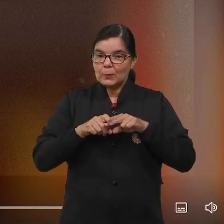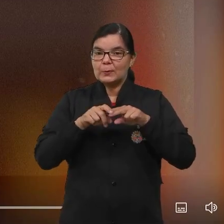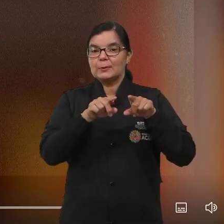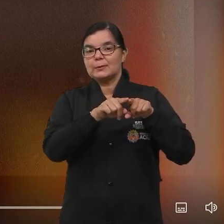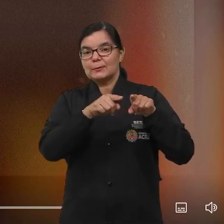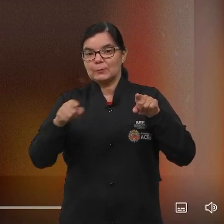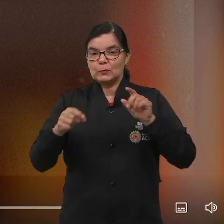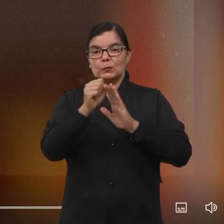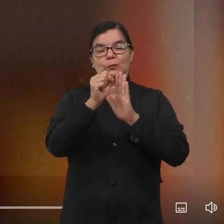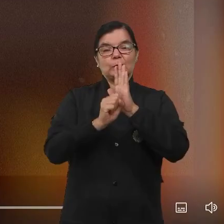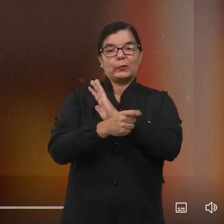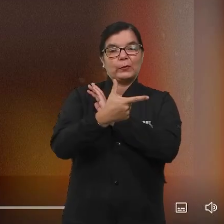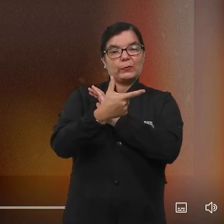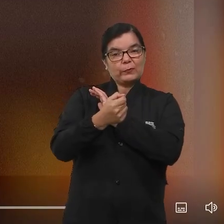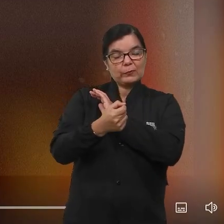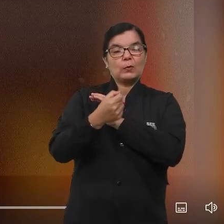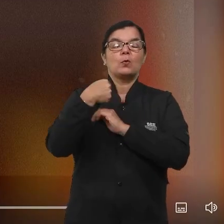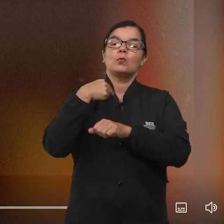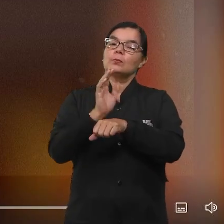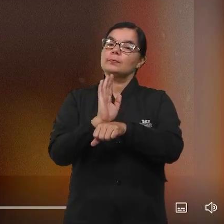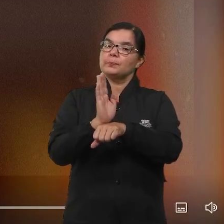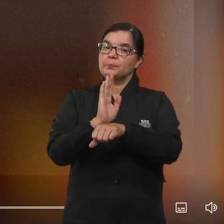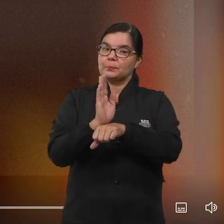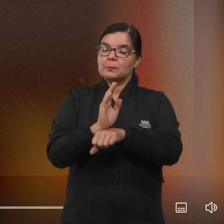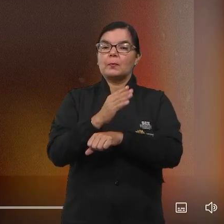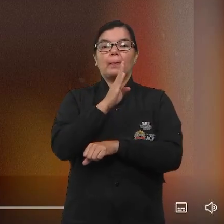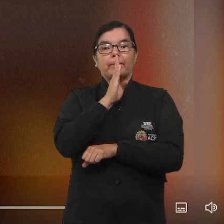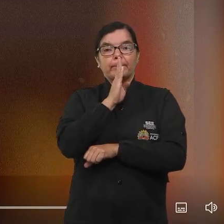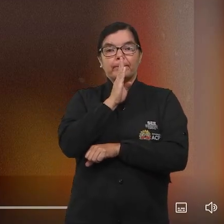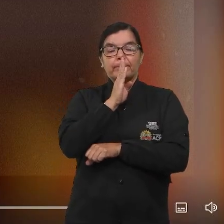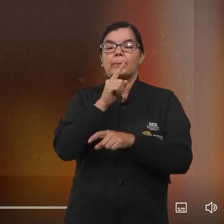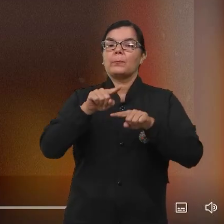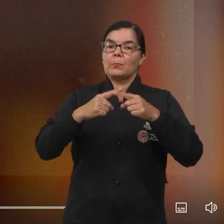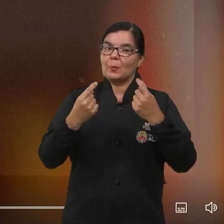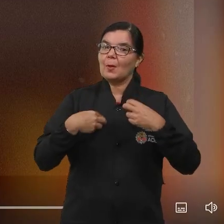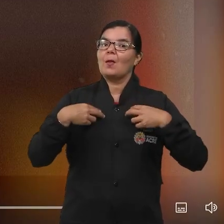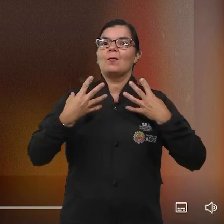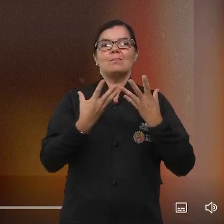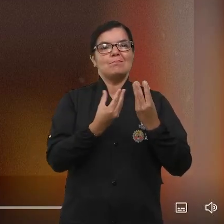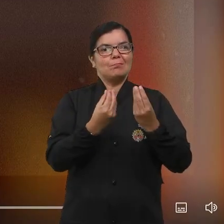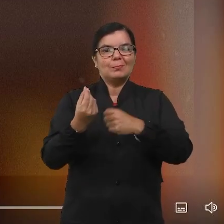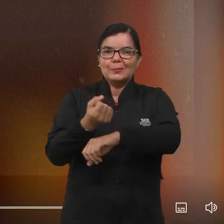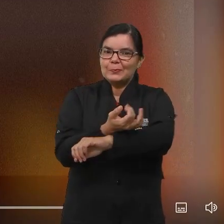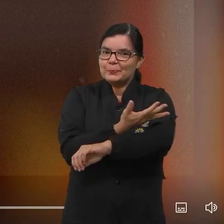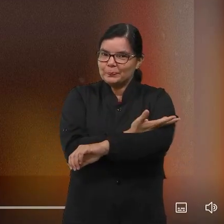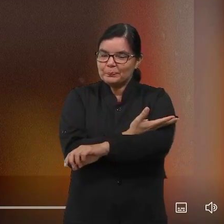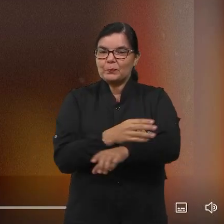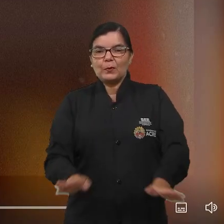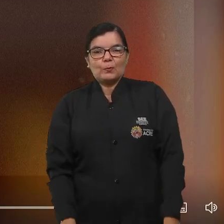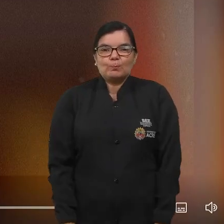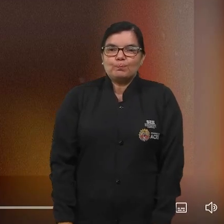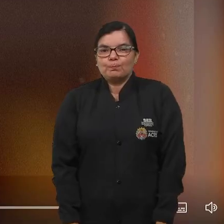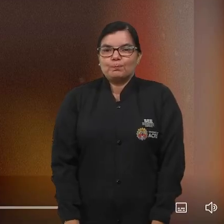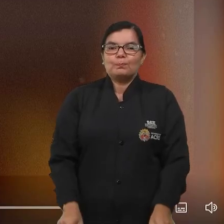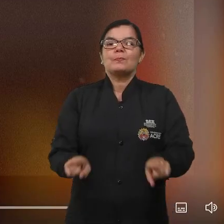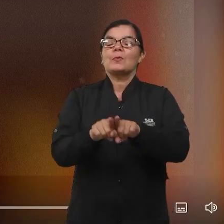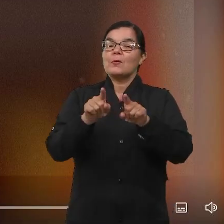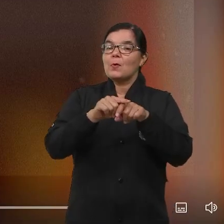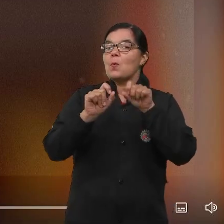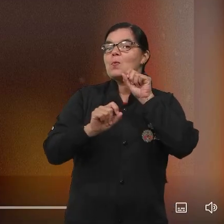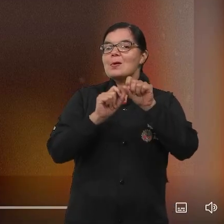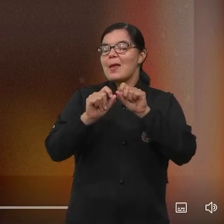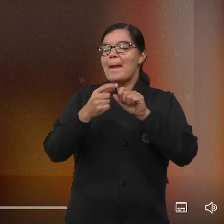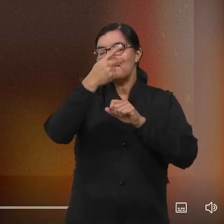início do século XX, o cinema ele era mudo, mas cheio de emoção. Chaplin, por exemplo, ele foi um mestre